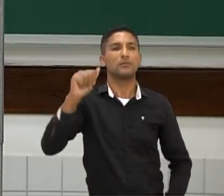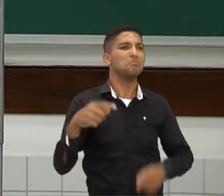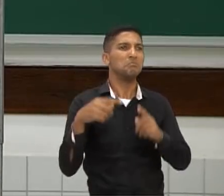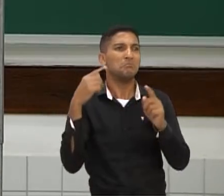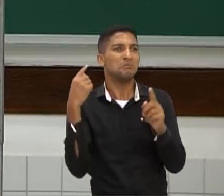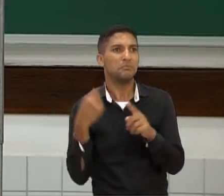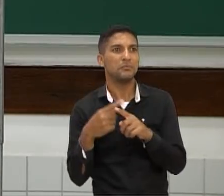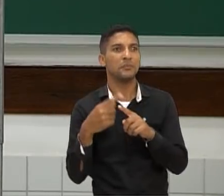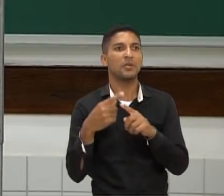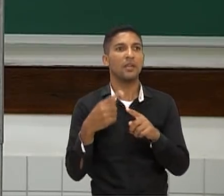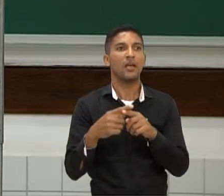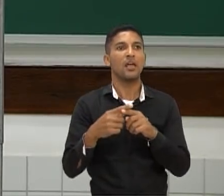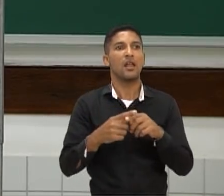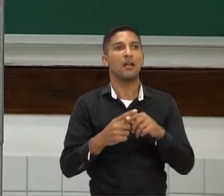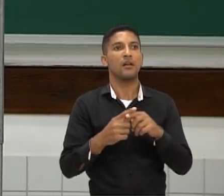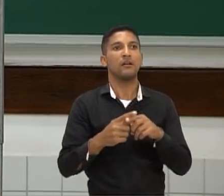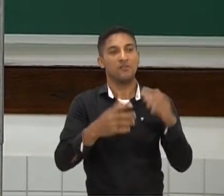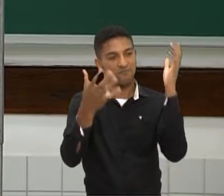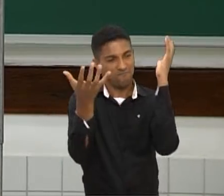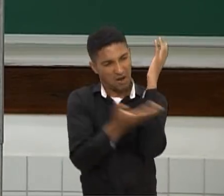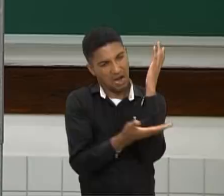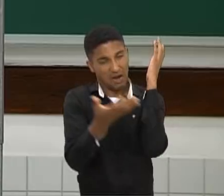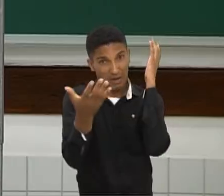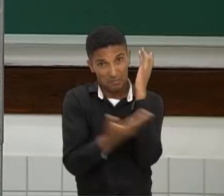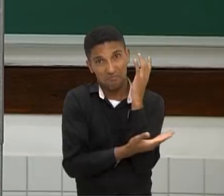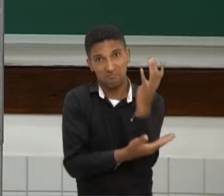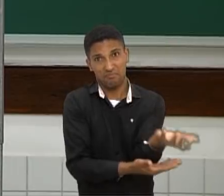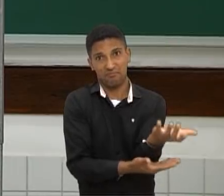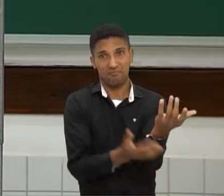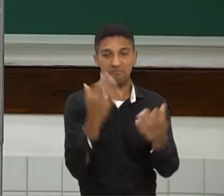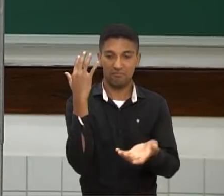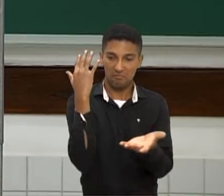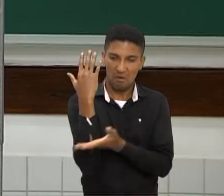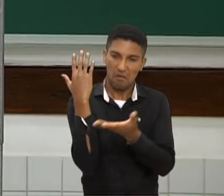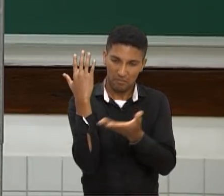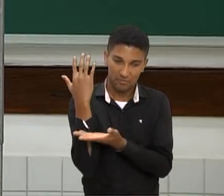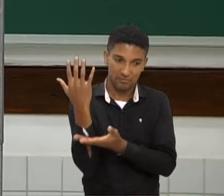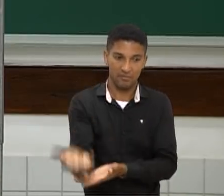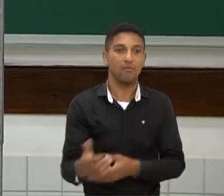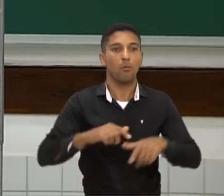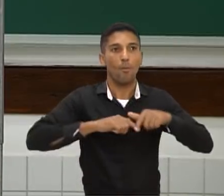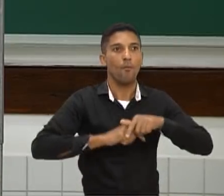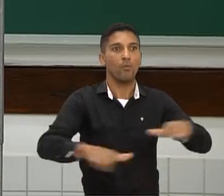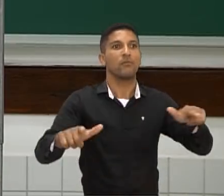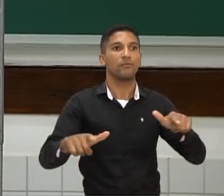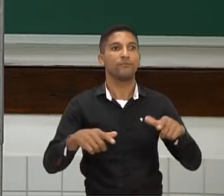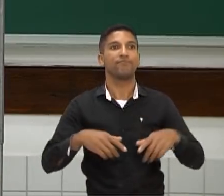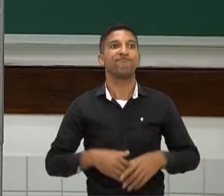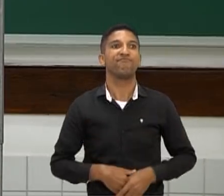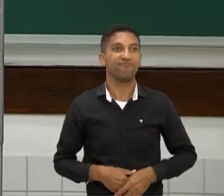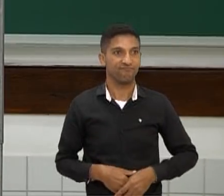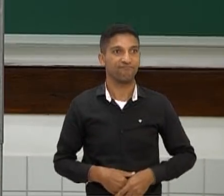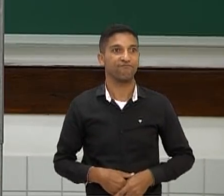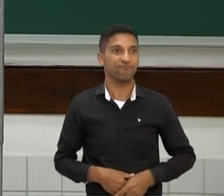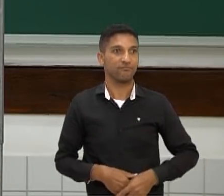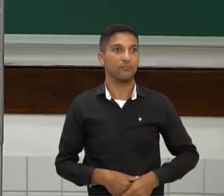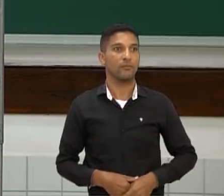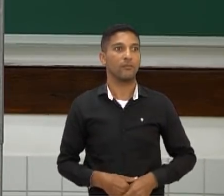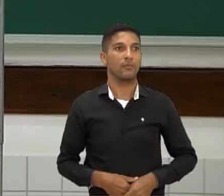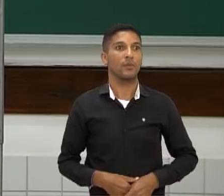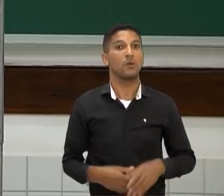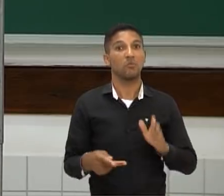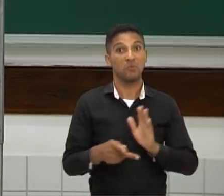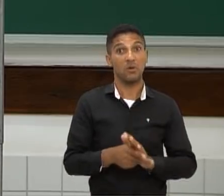Tipos de vegetação, quais são as vegetações que comportam o nosso país. Causa da devastação, por